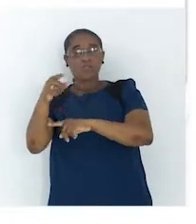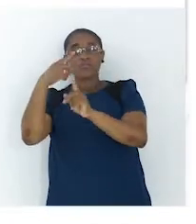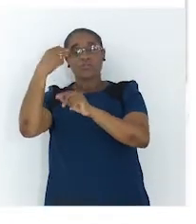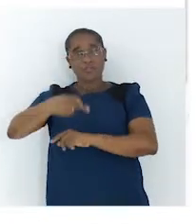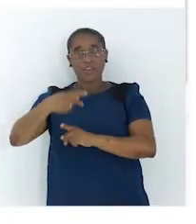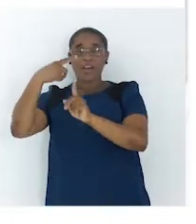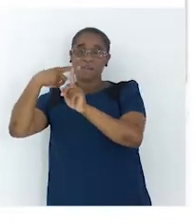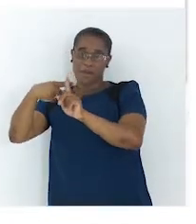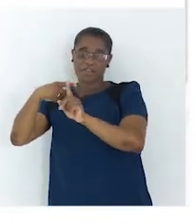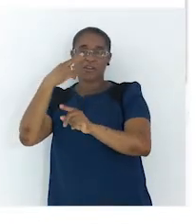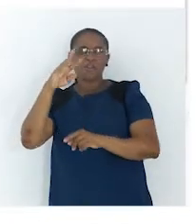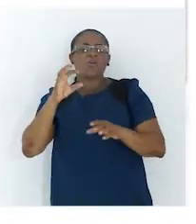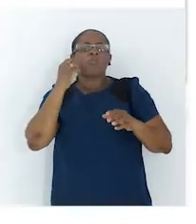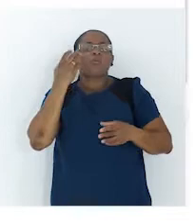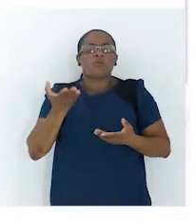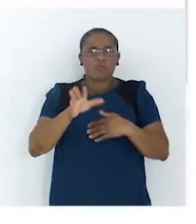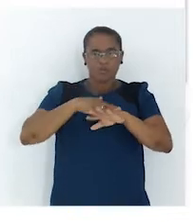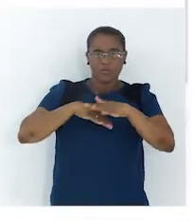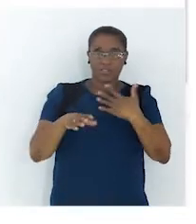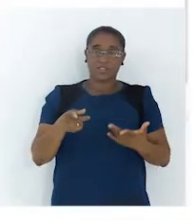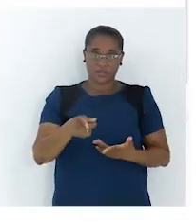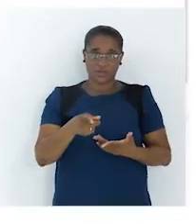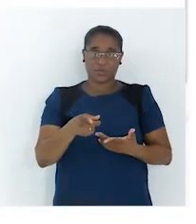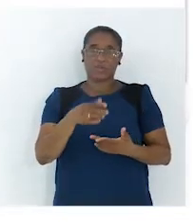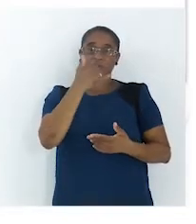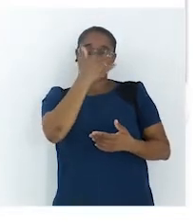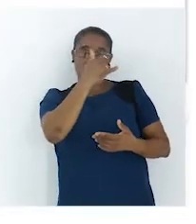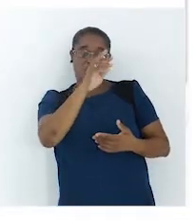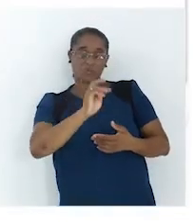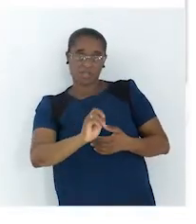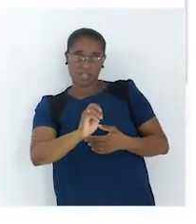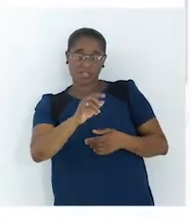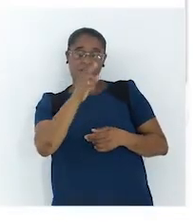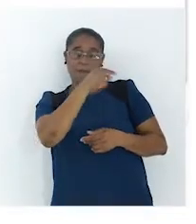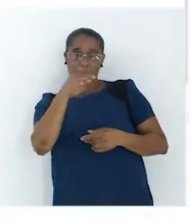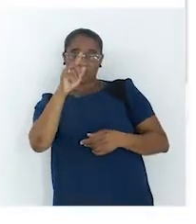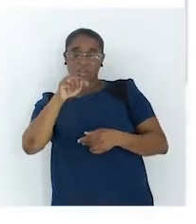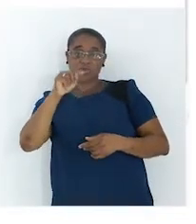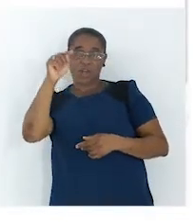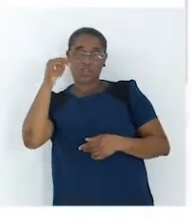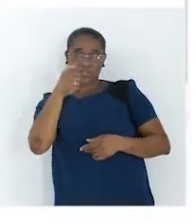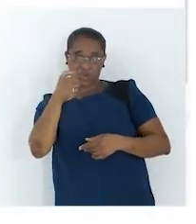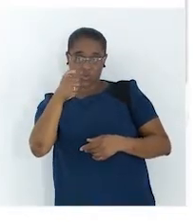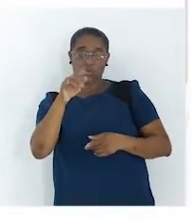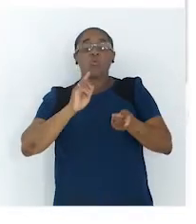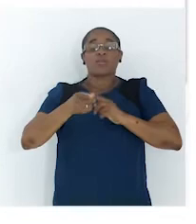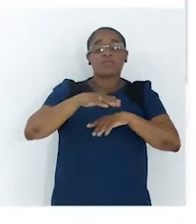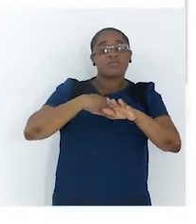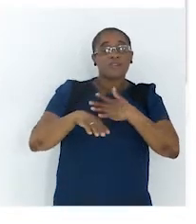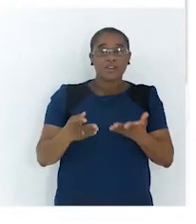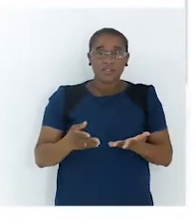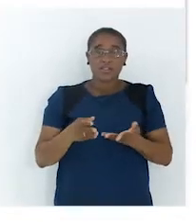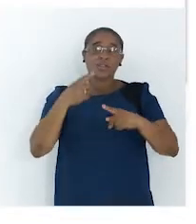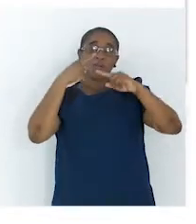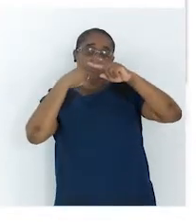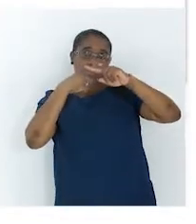vamos ver como resolver isso 2 sobre três meses respirar cinco o que vamos fazer vamos